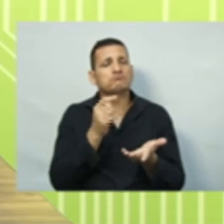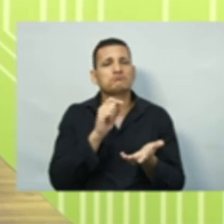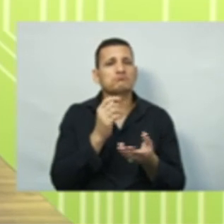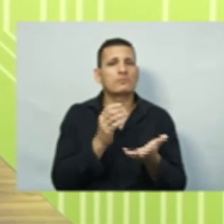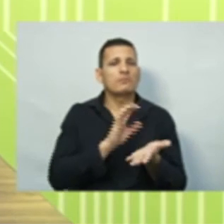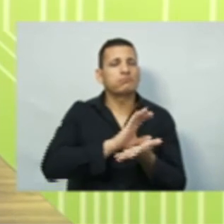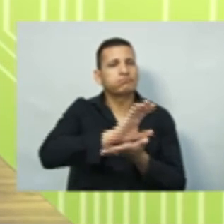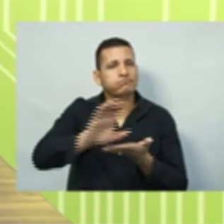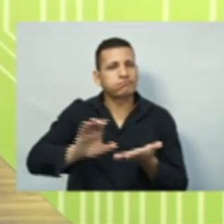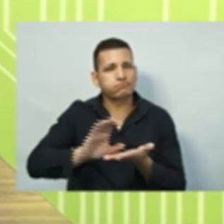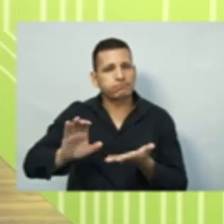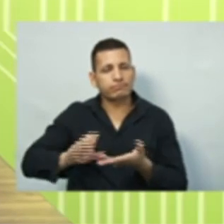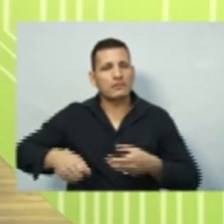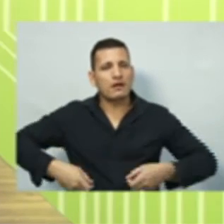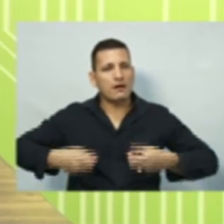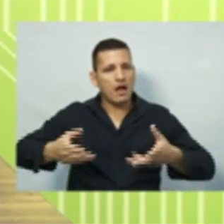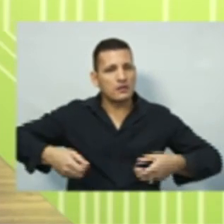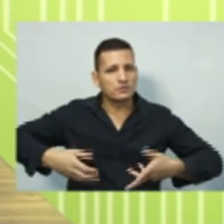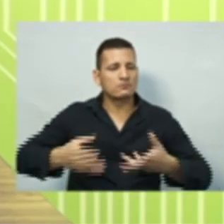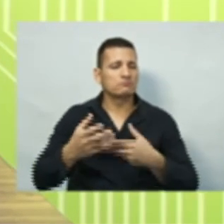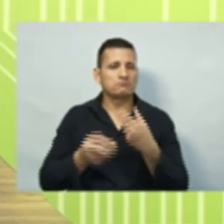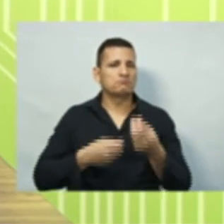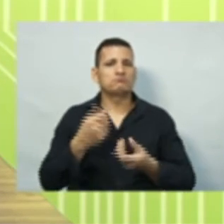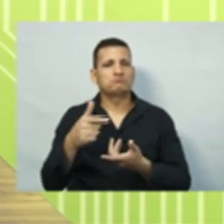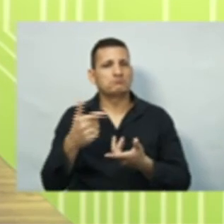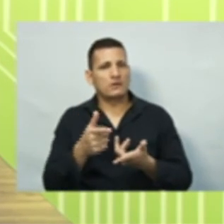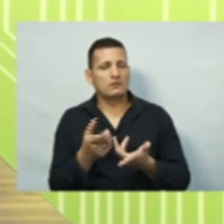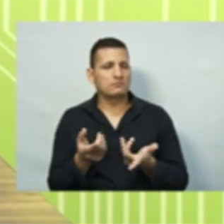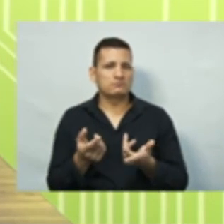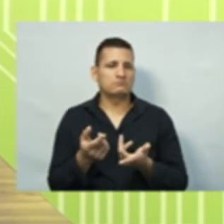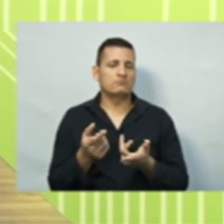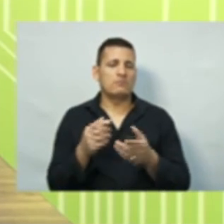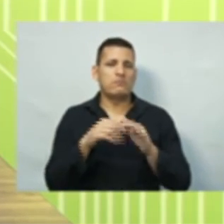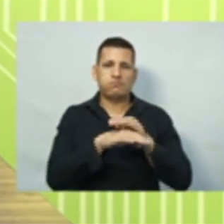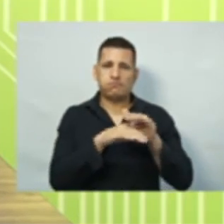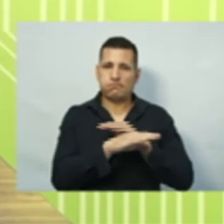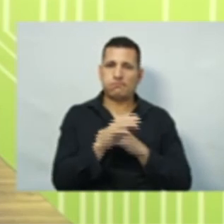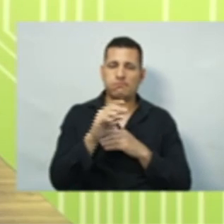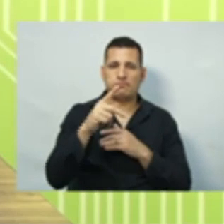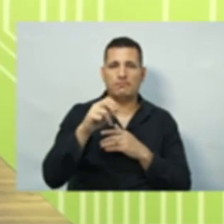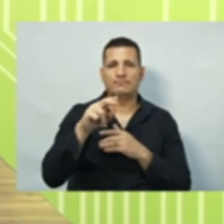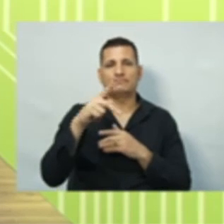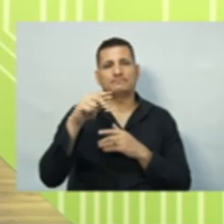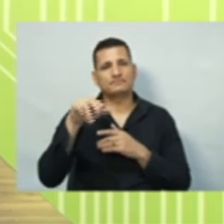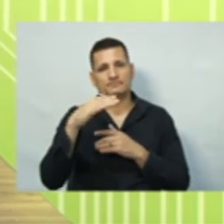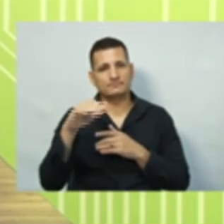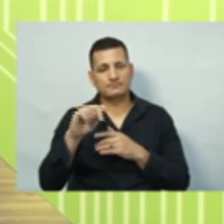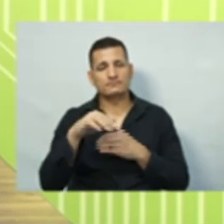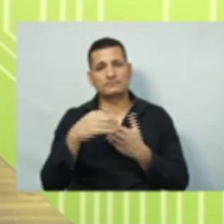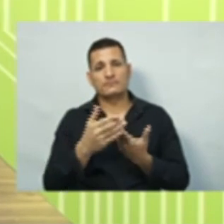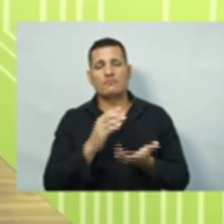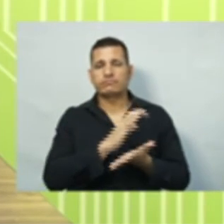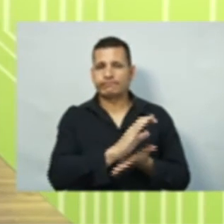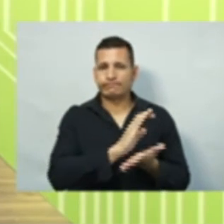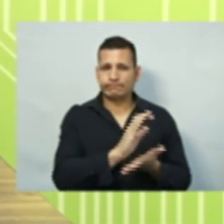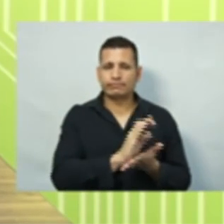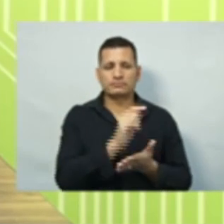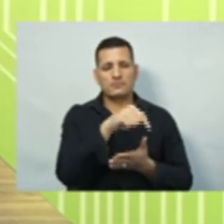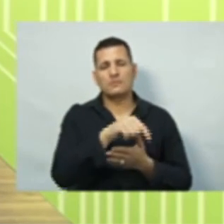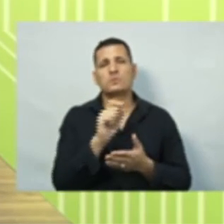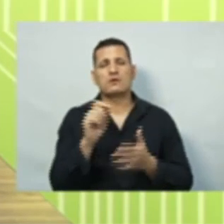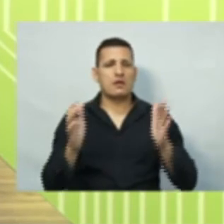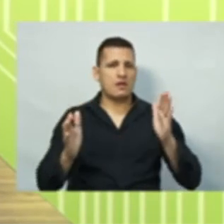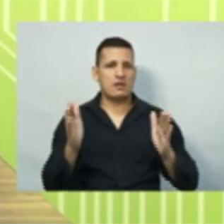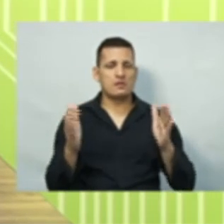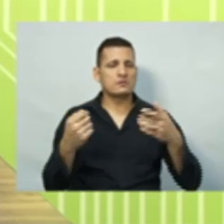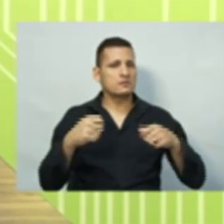esteja acumulando, não existe investimento sem poupança, né? Então, o processo de acumulação de capital está ligado a uma fase necessária